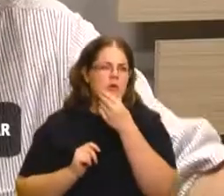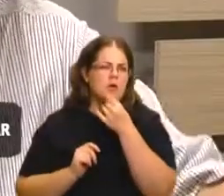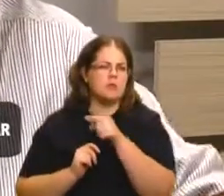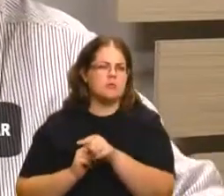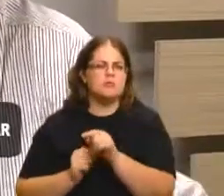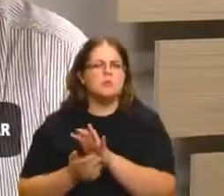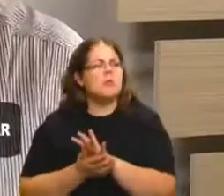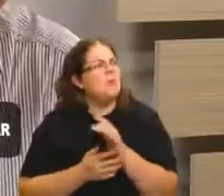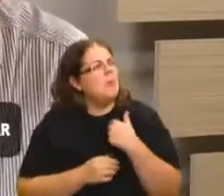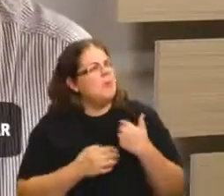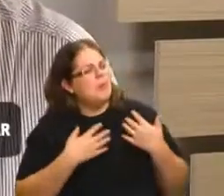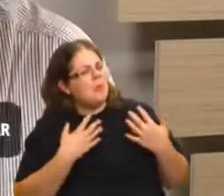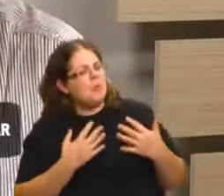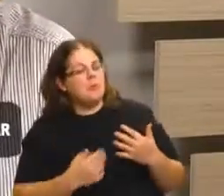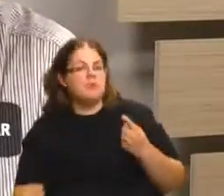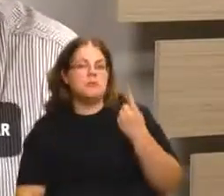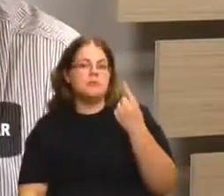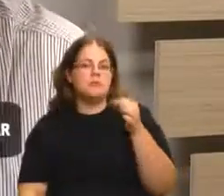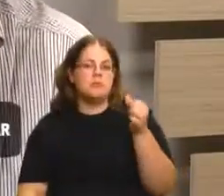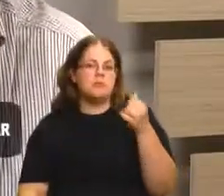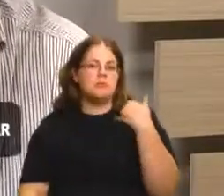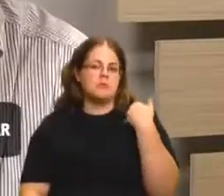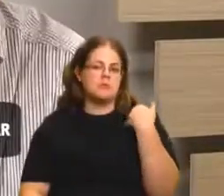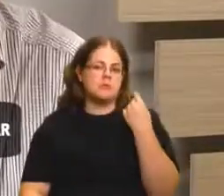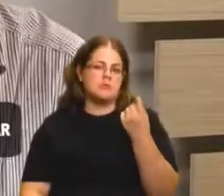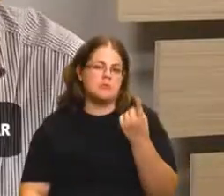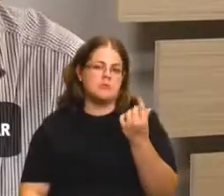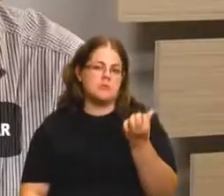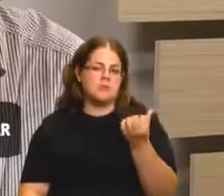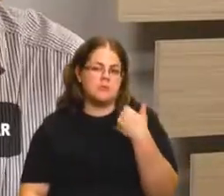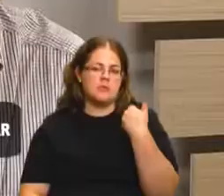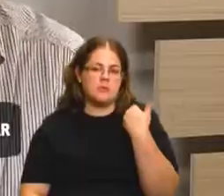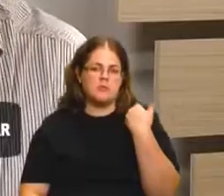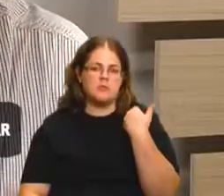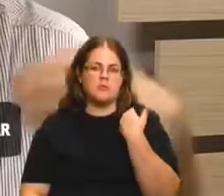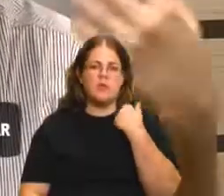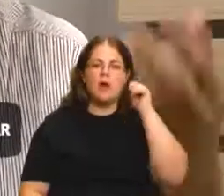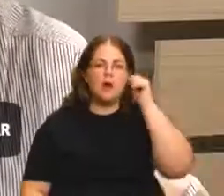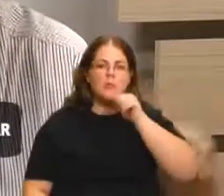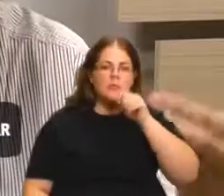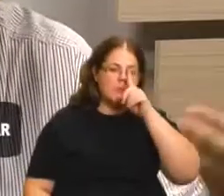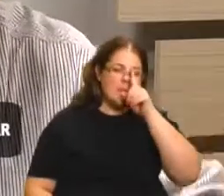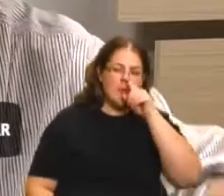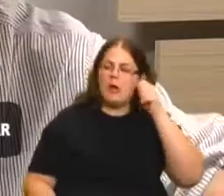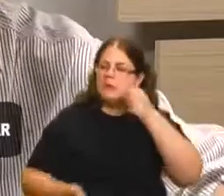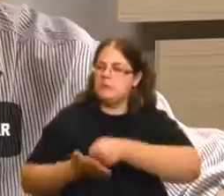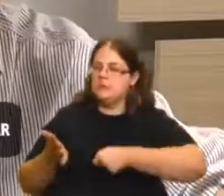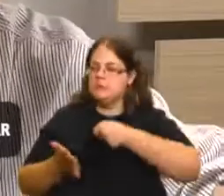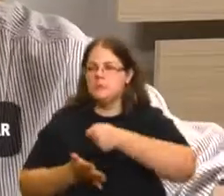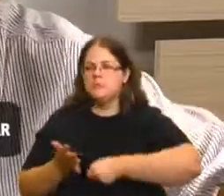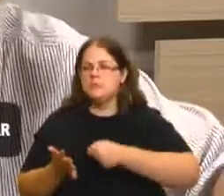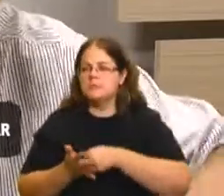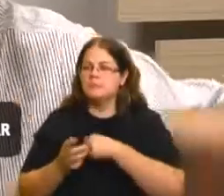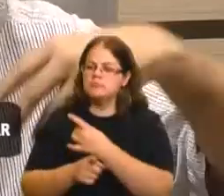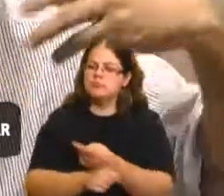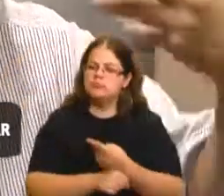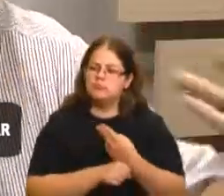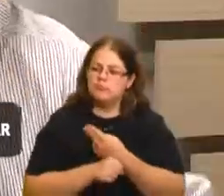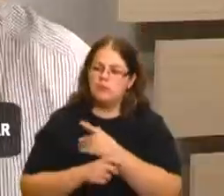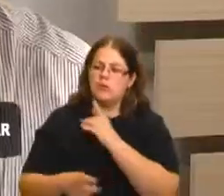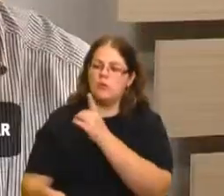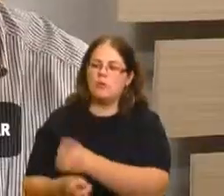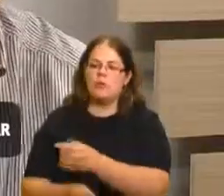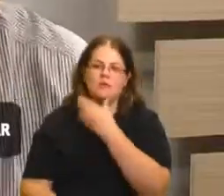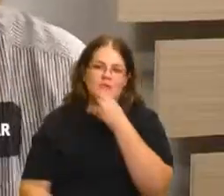menino que não ameaçava o quê? Um menino de 16, 17 anos, e mostra a luta dela para tentar localizar o guri e o que